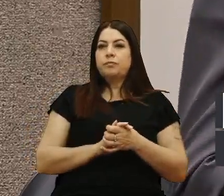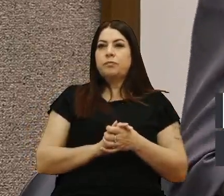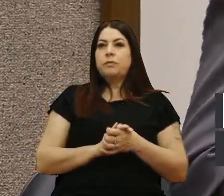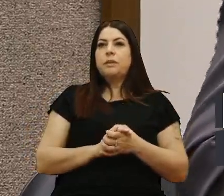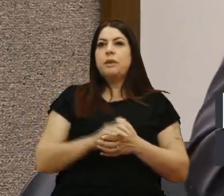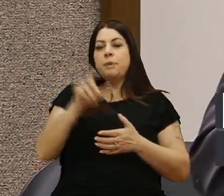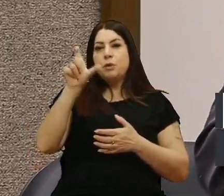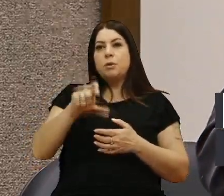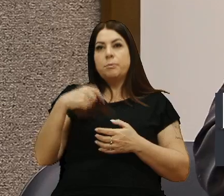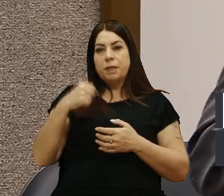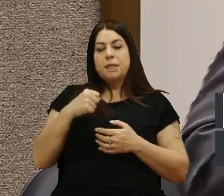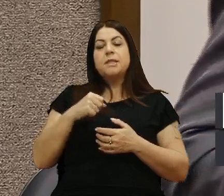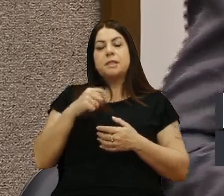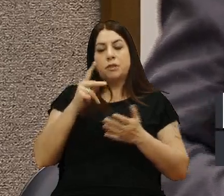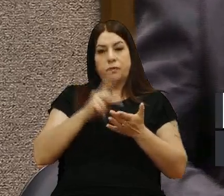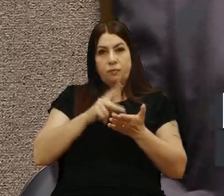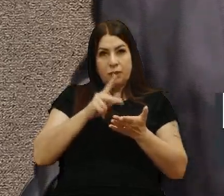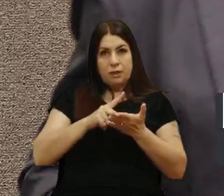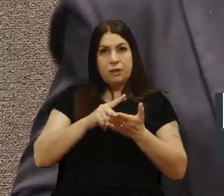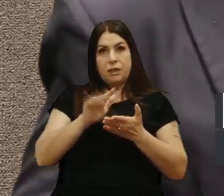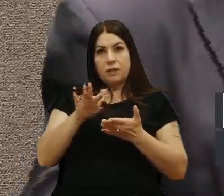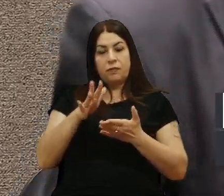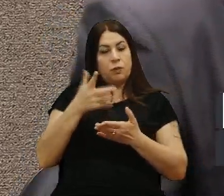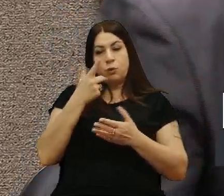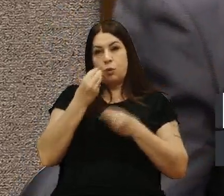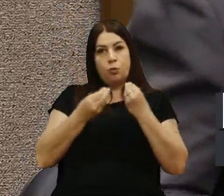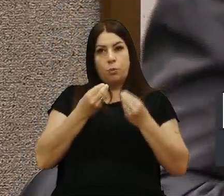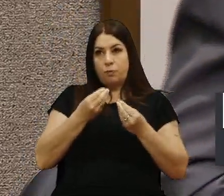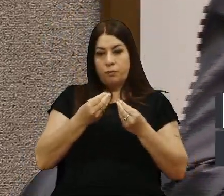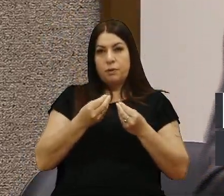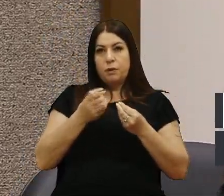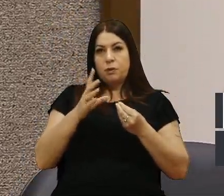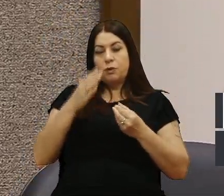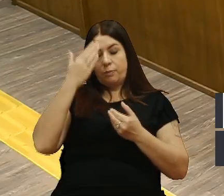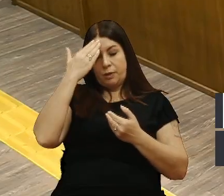quem precisa lá na ponta e que muitas vezes não tem condições. Era isso. Obrigado, senhor presidente. Vereador.